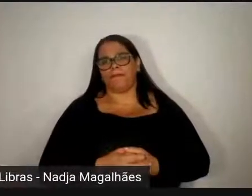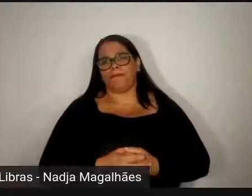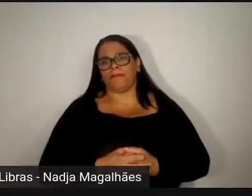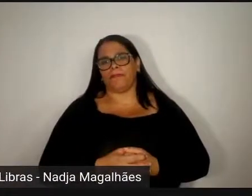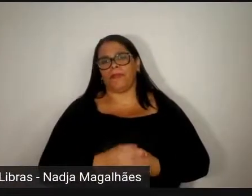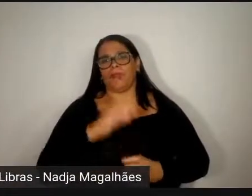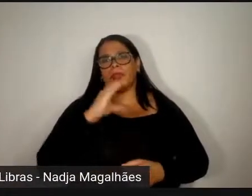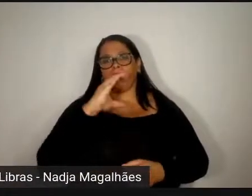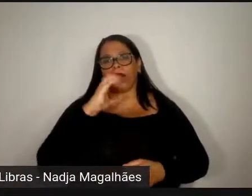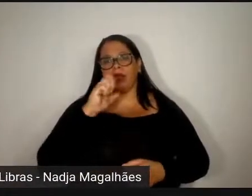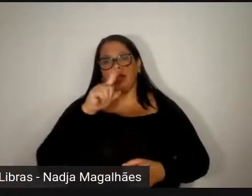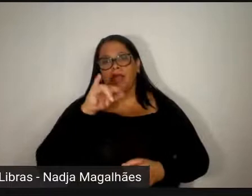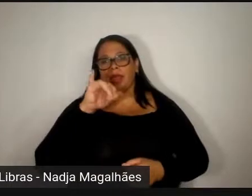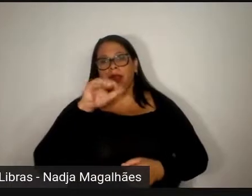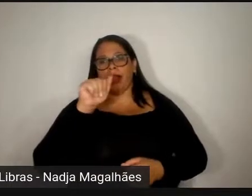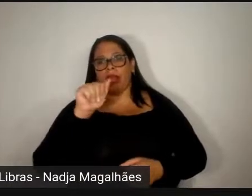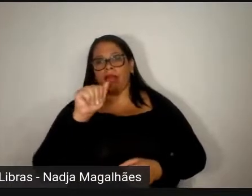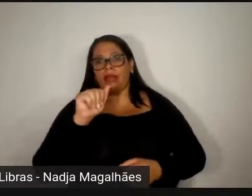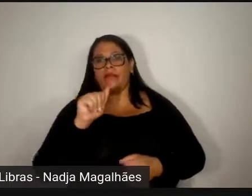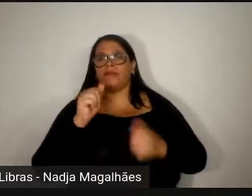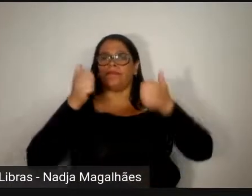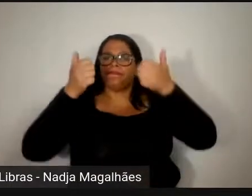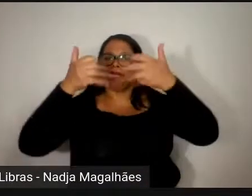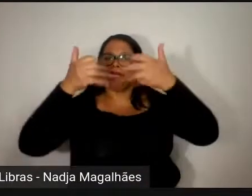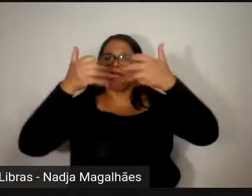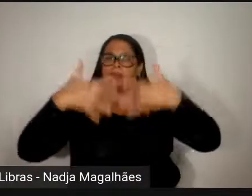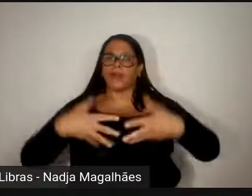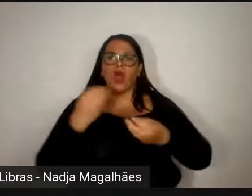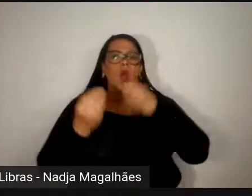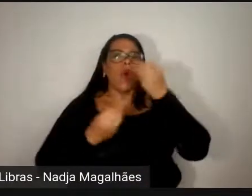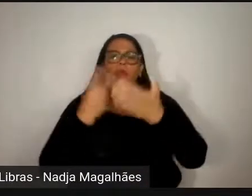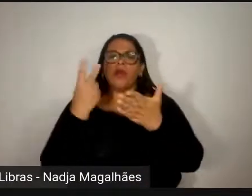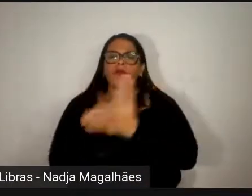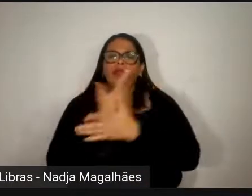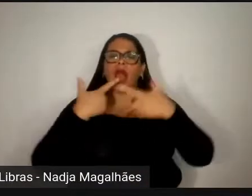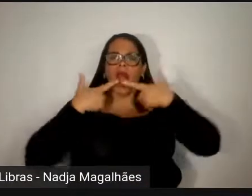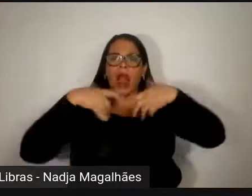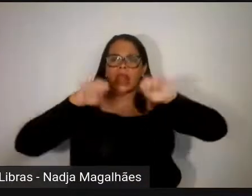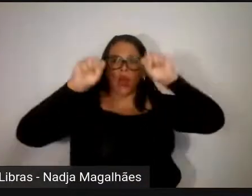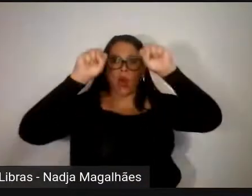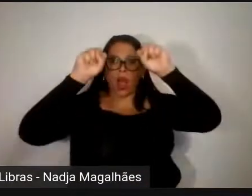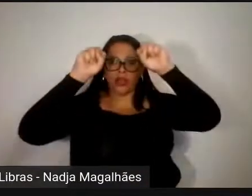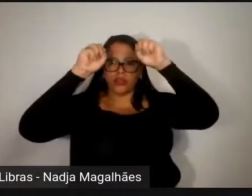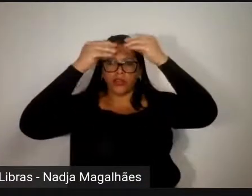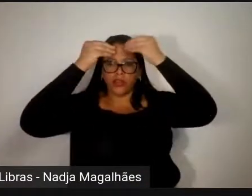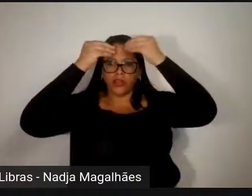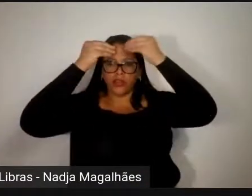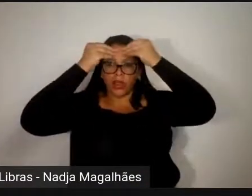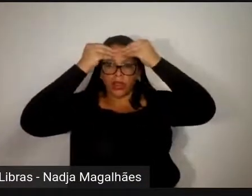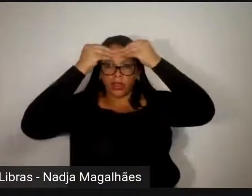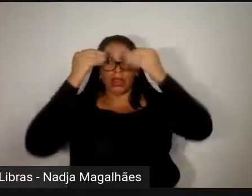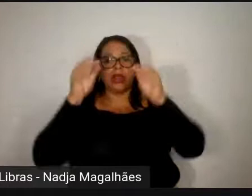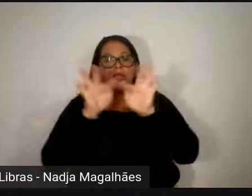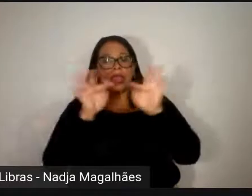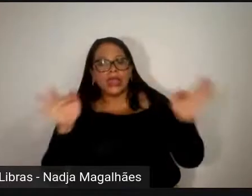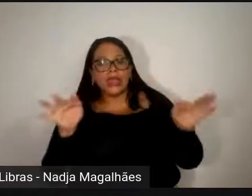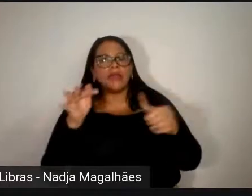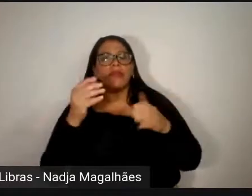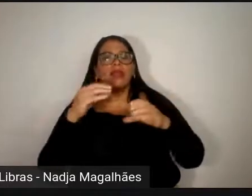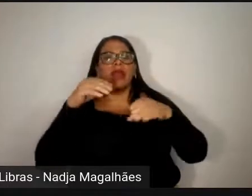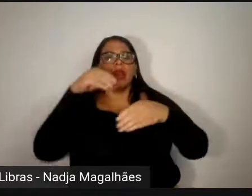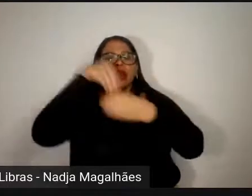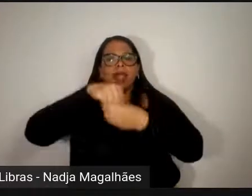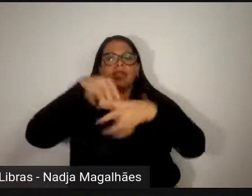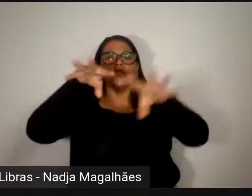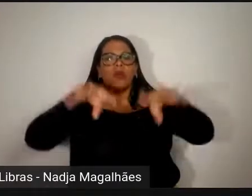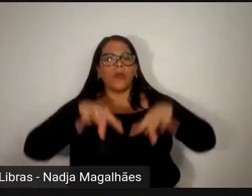Dini, a Célia Moraes fez um comentário aqui sobre como realmente a linguagem utilizada pelos jornalistas no plenário, explicando os